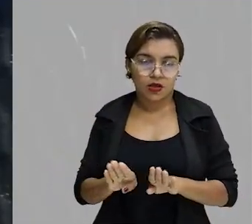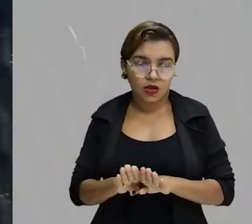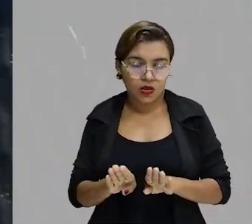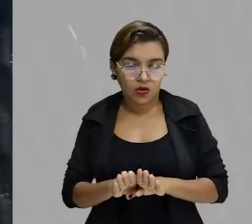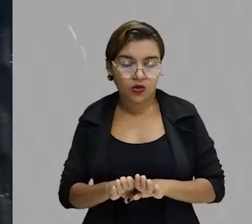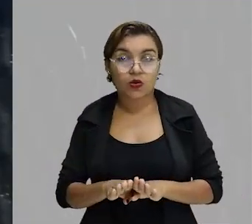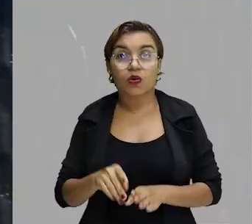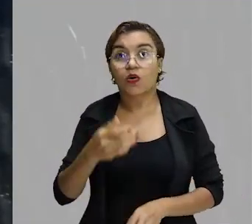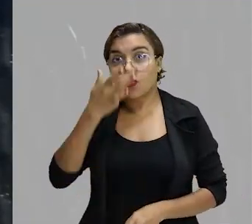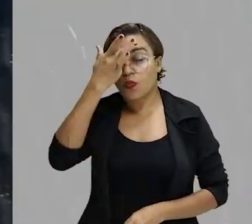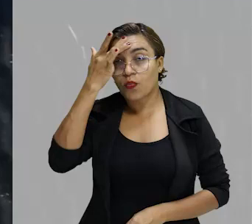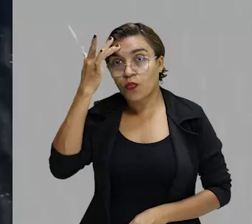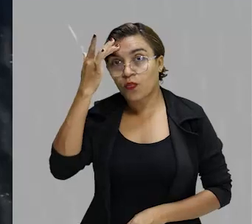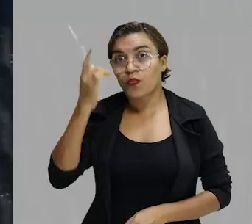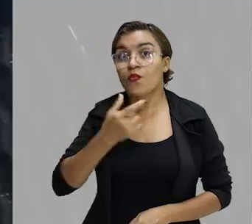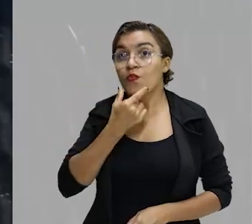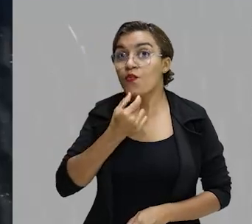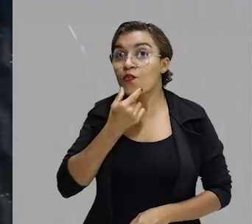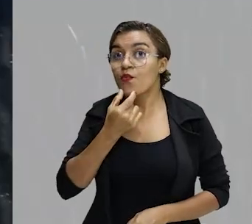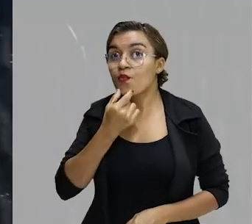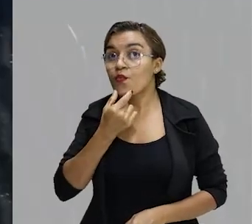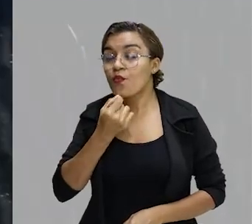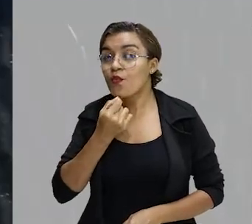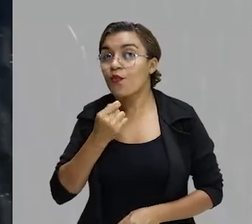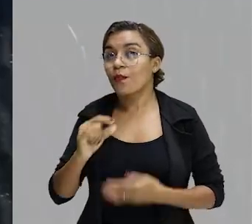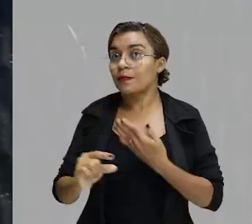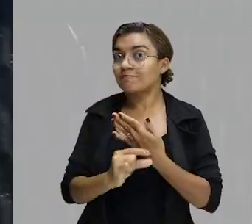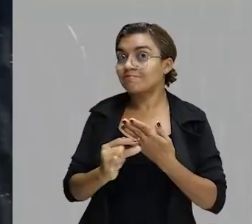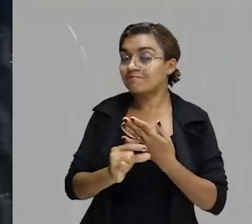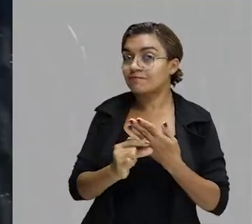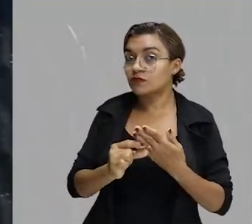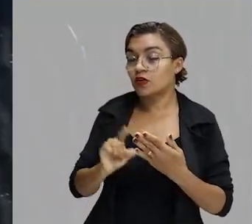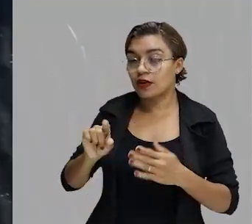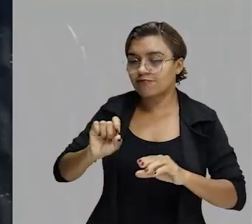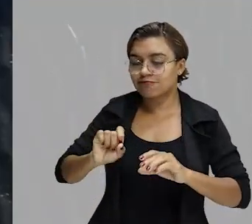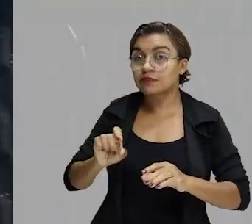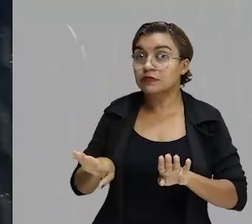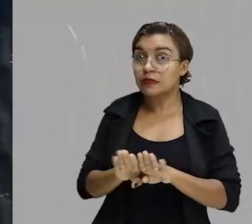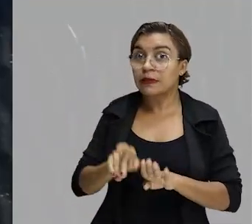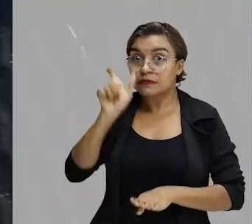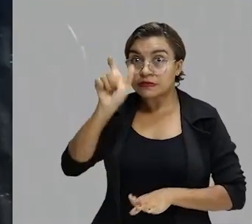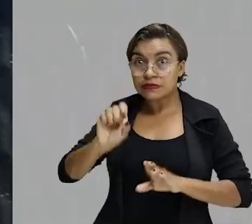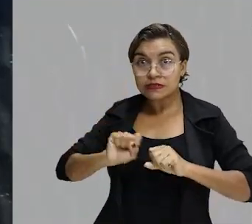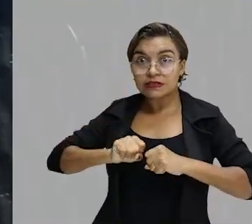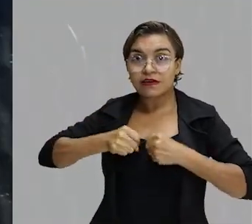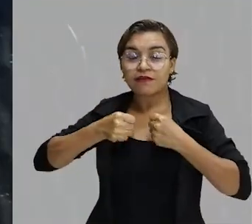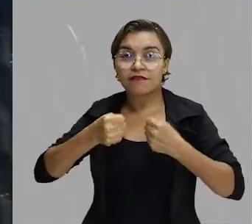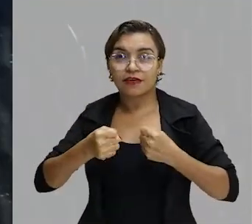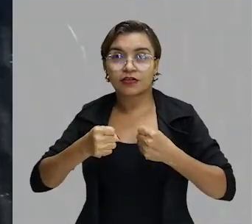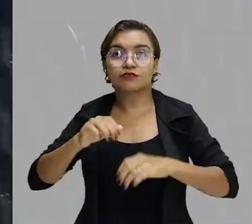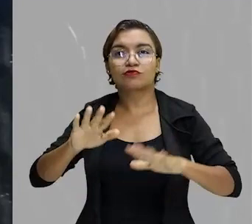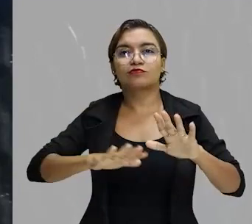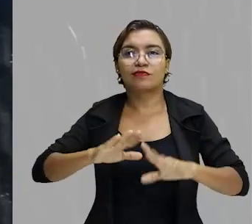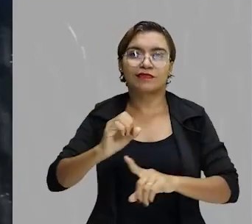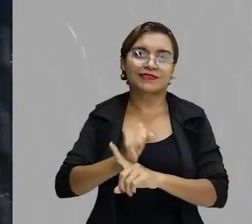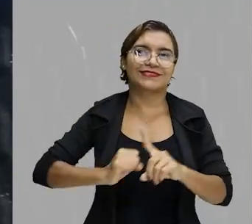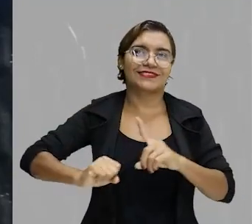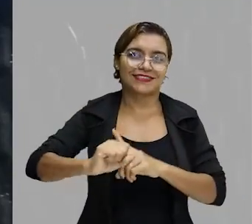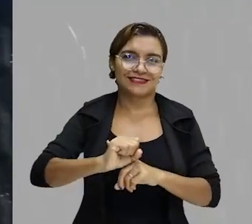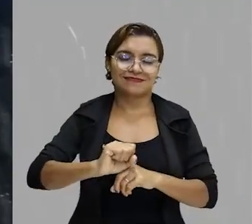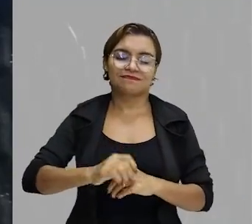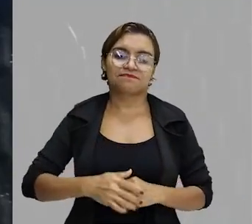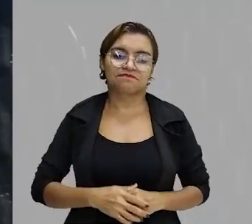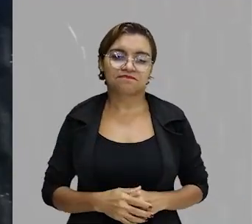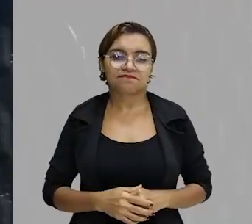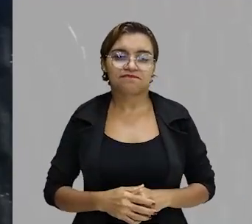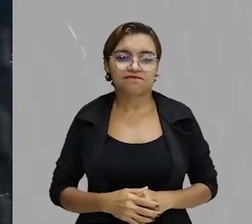da sociologia, um dos principais defensores dos movimentos sociais, da existência dos movimentos